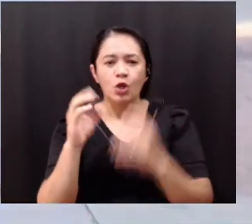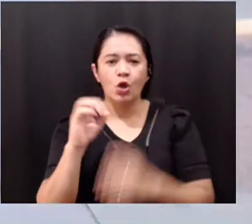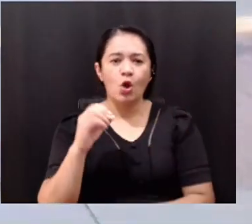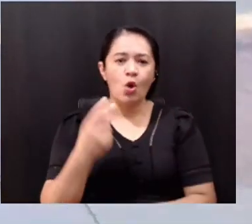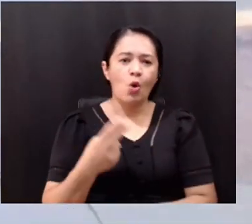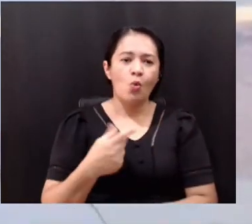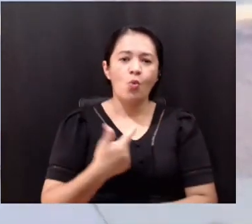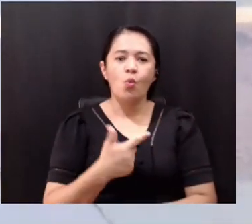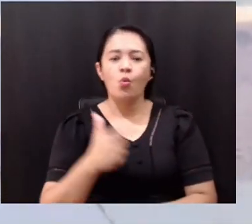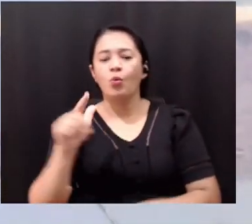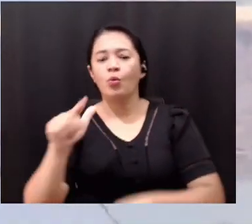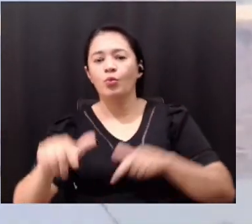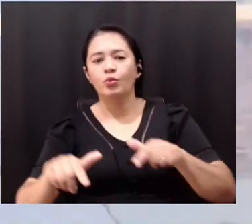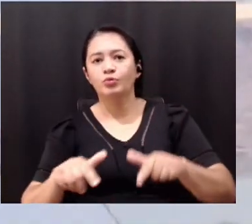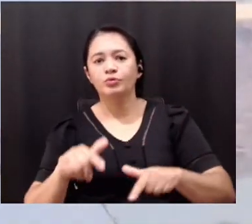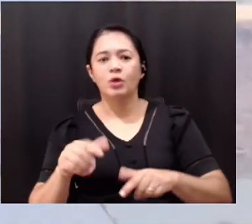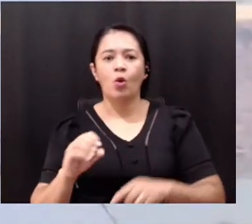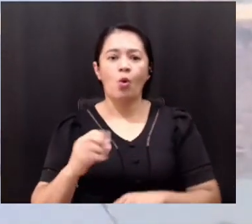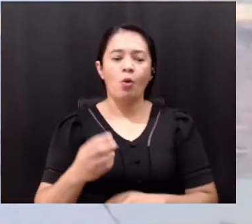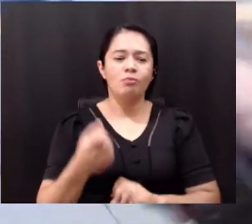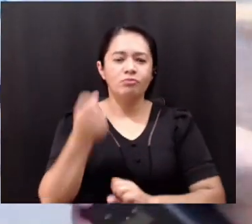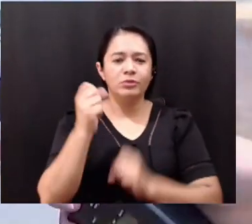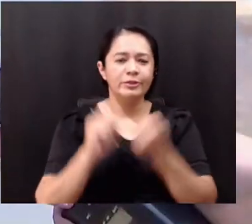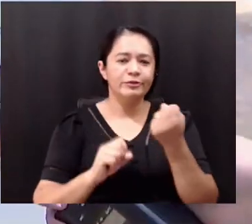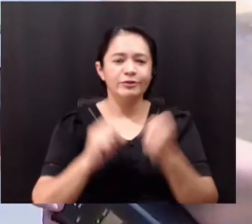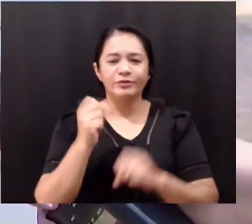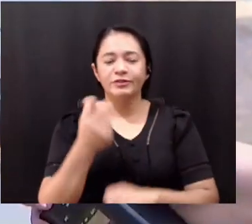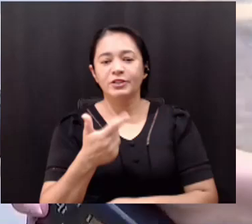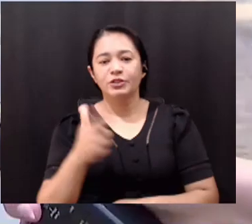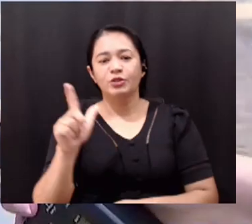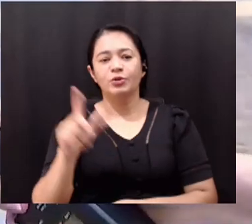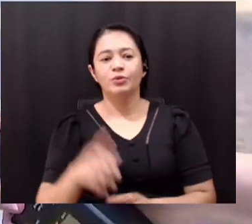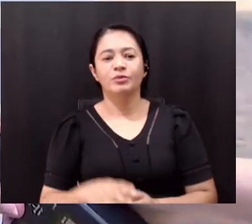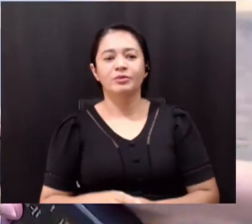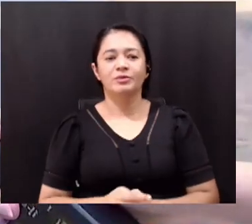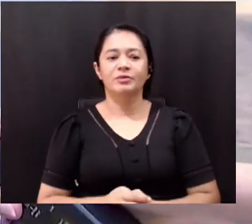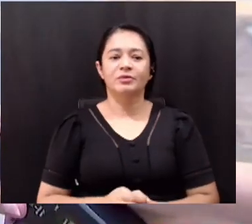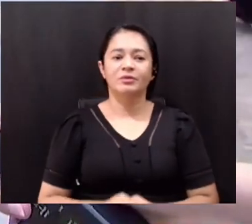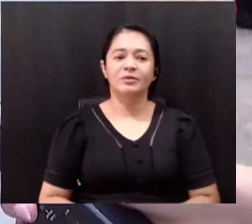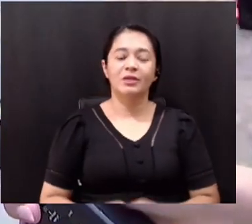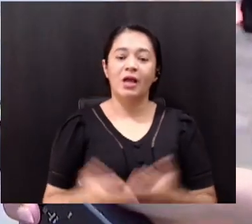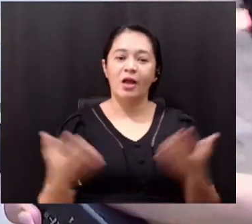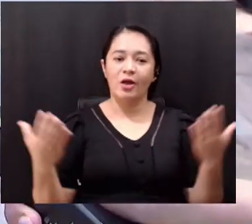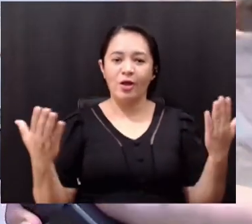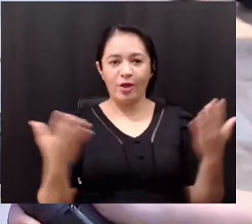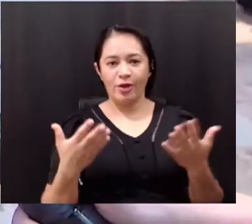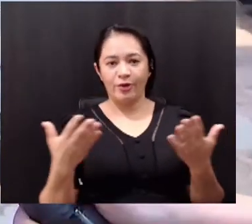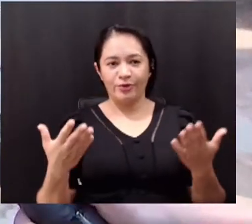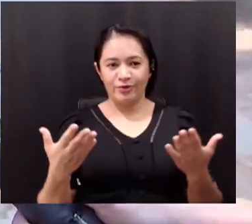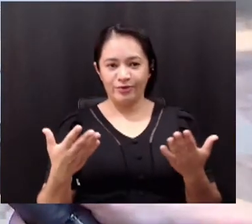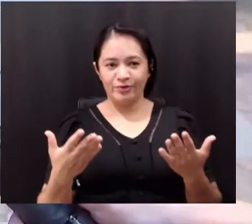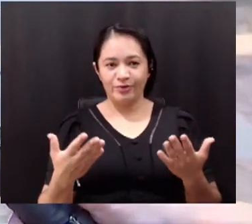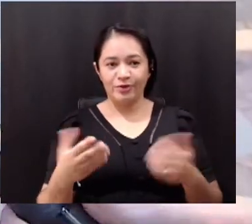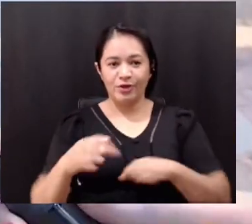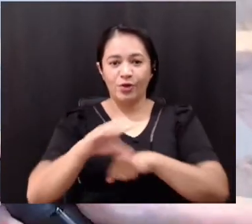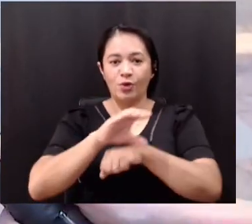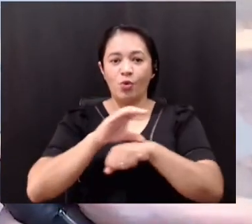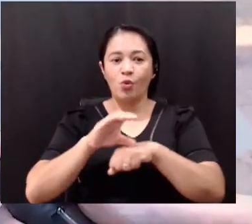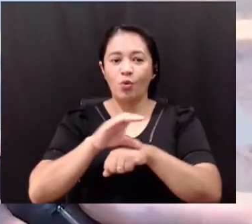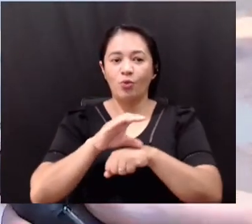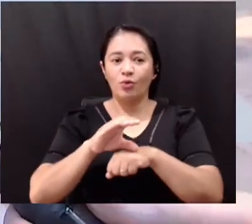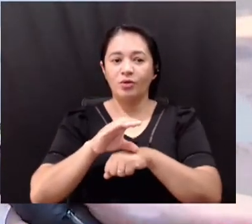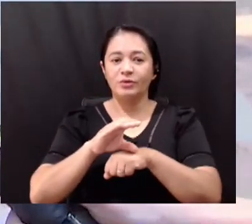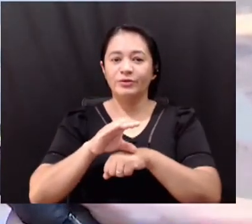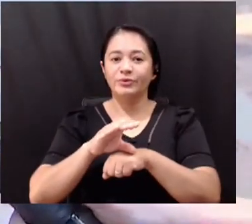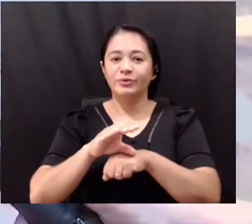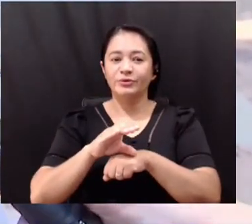uma quebrada, né, nessa rotina mais pesada? Atualmente eu estou fazendo um curso, né? Inclusive eu estou voltando de lá, né?